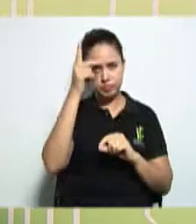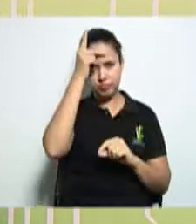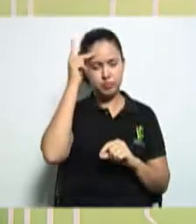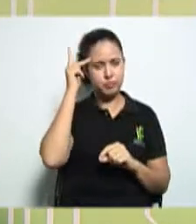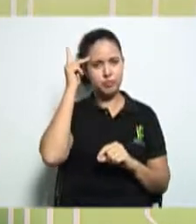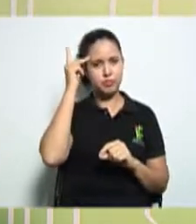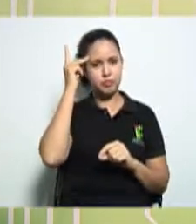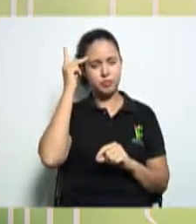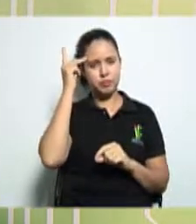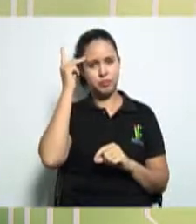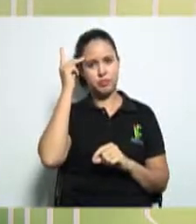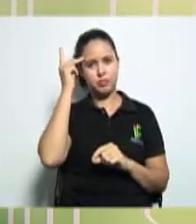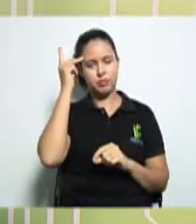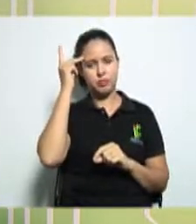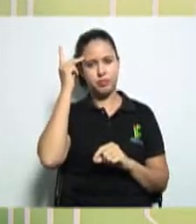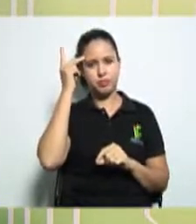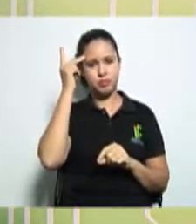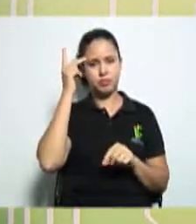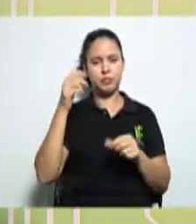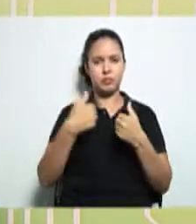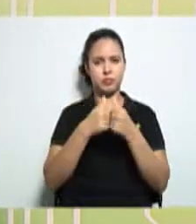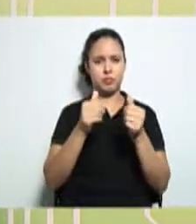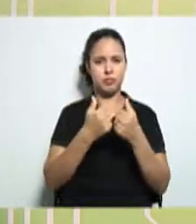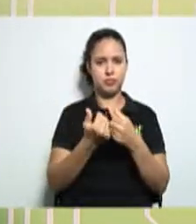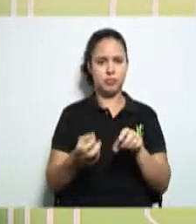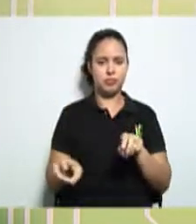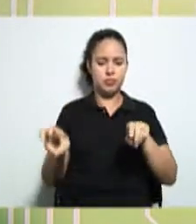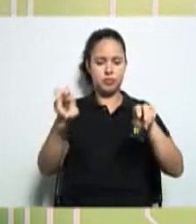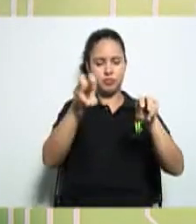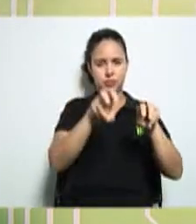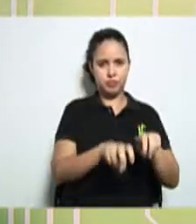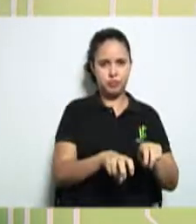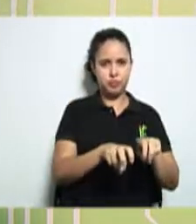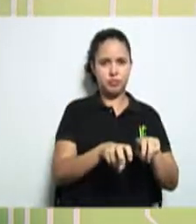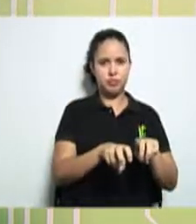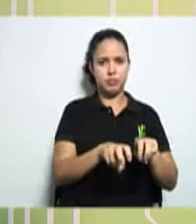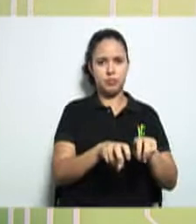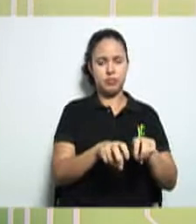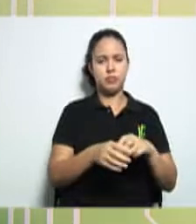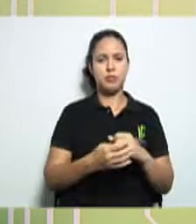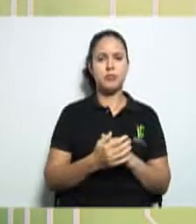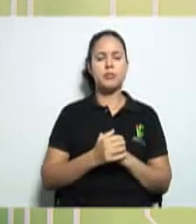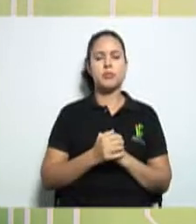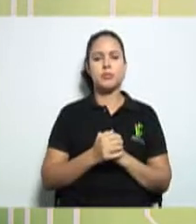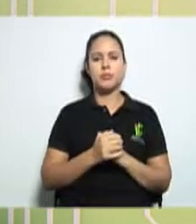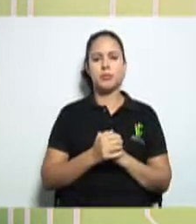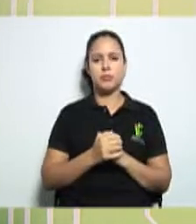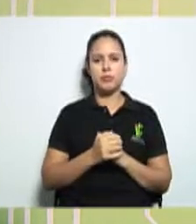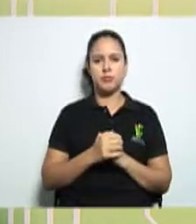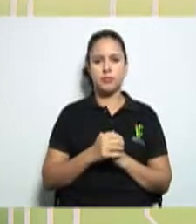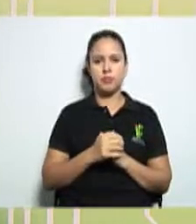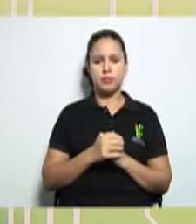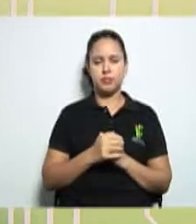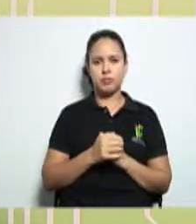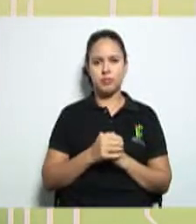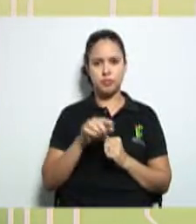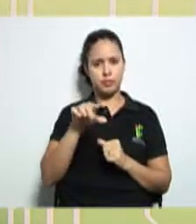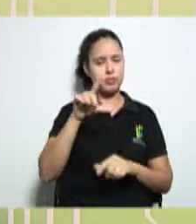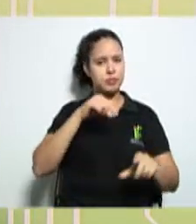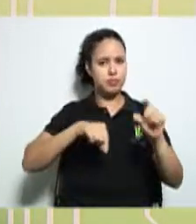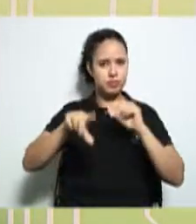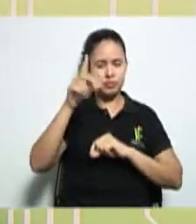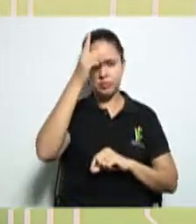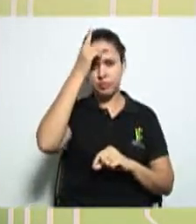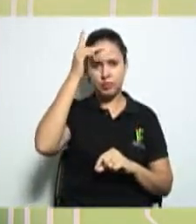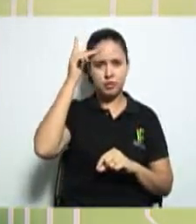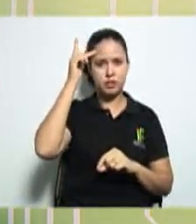pessoa que você vai sentar no ônibus, do lado do ônibus quando você vai para a escola. Você escolhe pessoas, nós selecionamos pessoas,